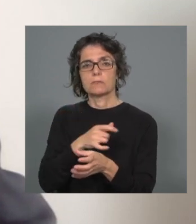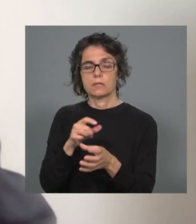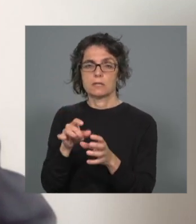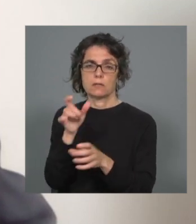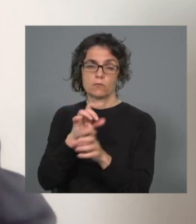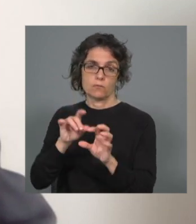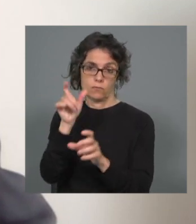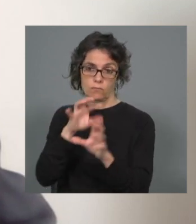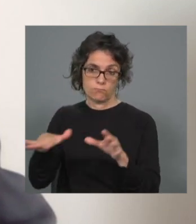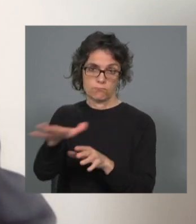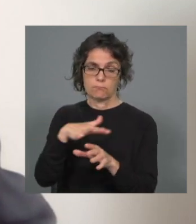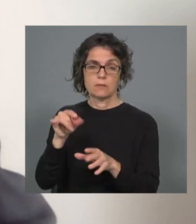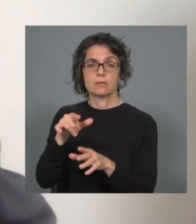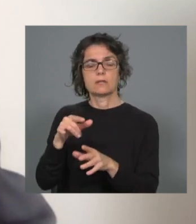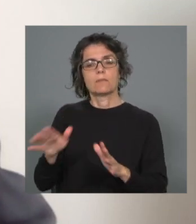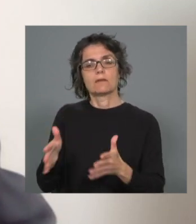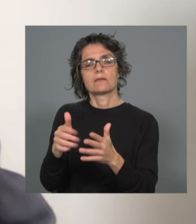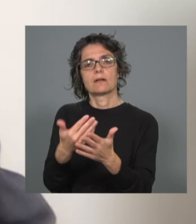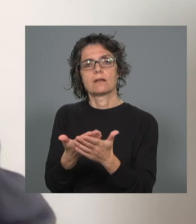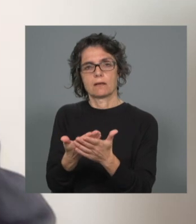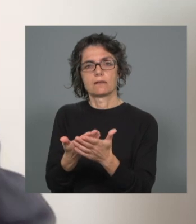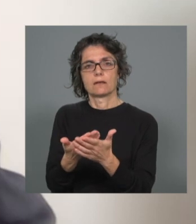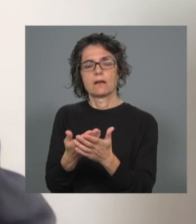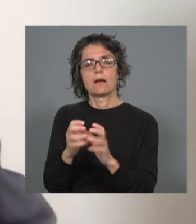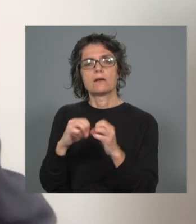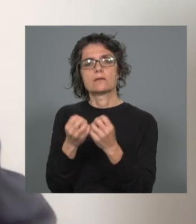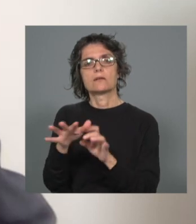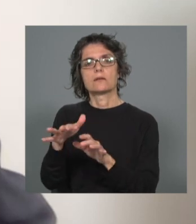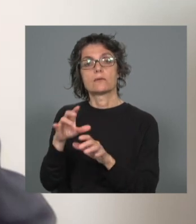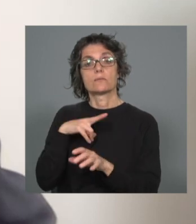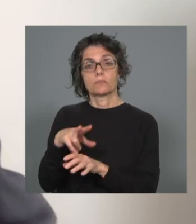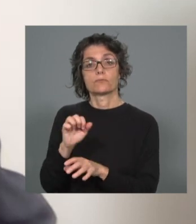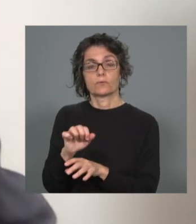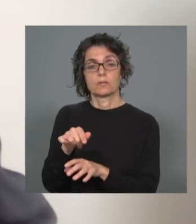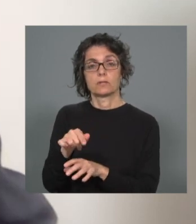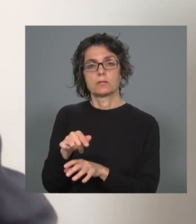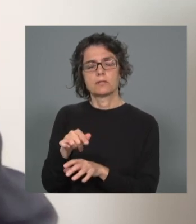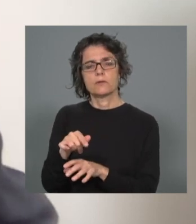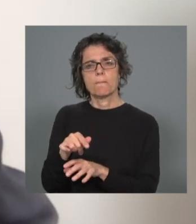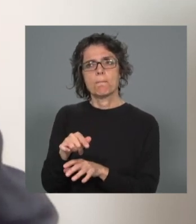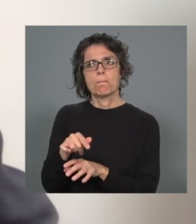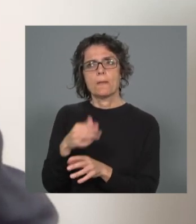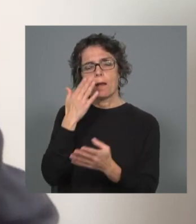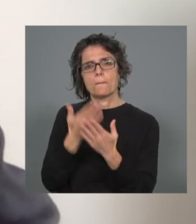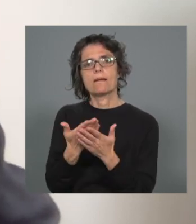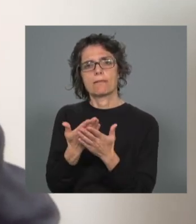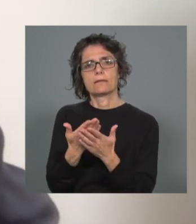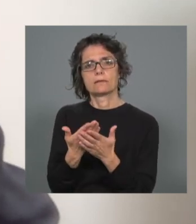para dinamizar toda a sociedade portuguesa contra esta